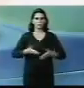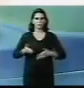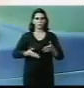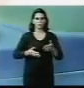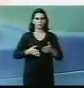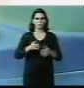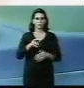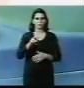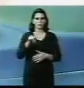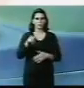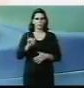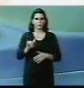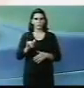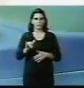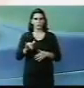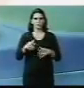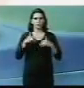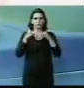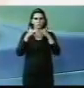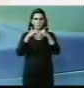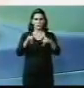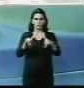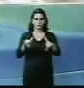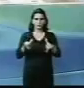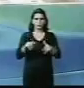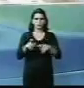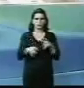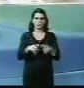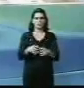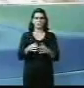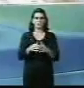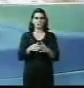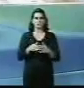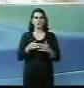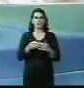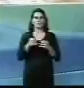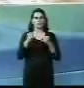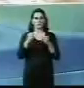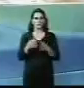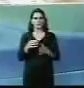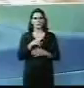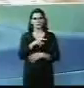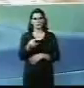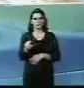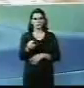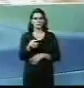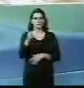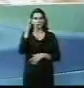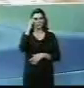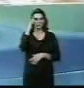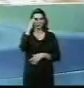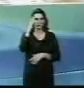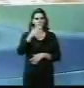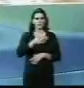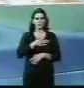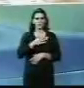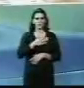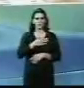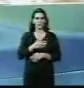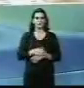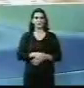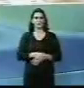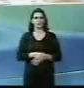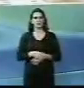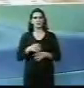de proxy em uma rede. Foi isso aí que a gente trabalhou na aula de hoje, esperamos que vocês tenham gostado aí